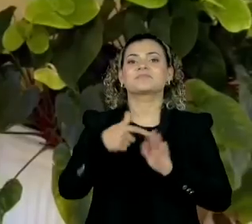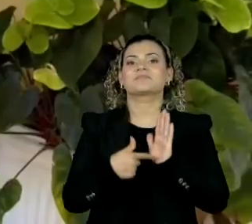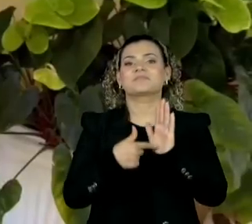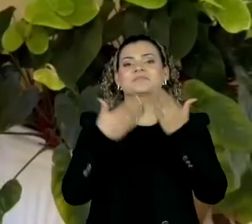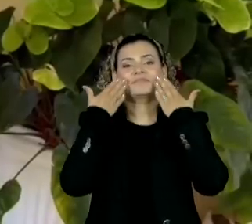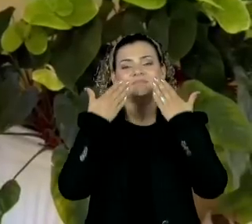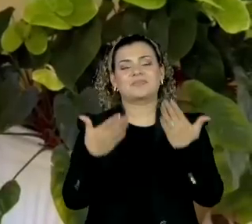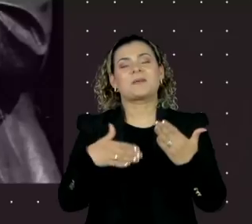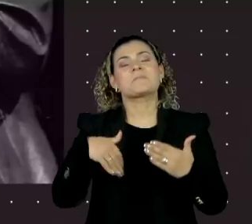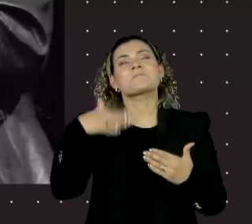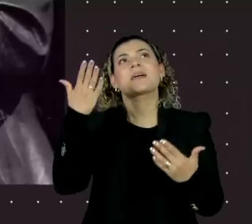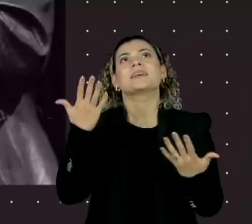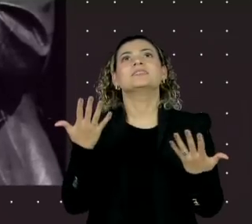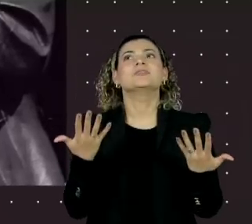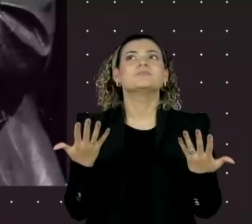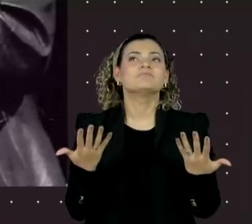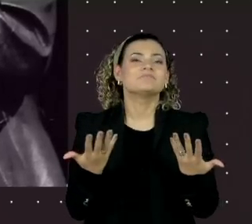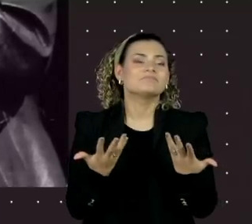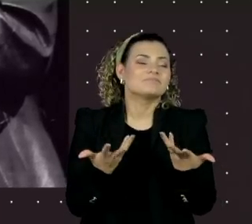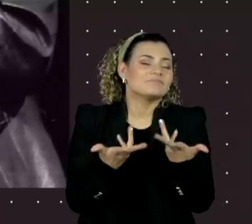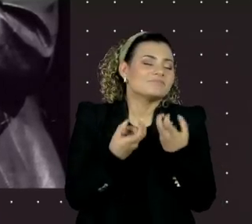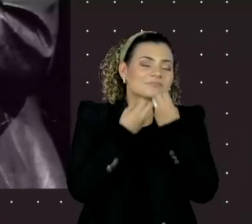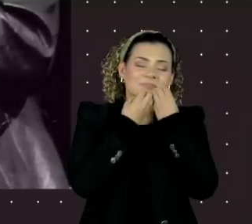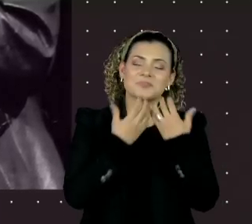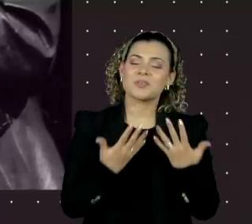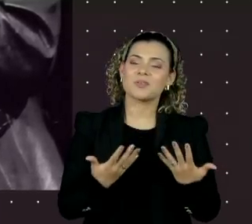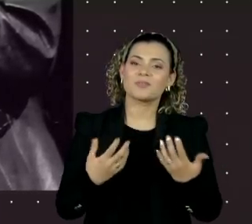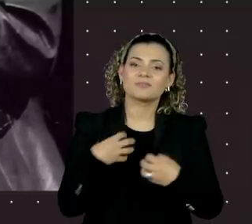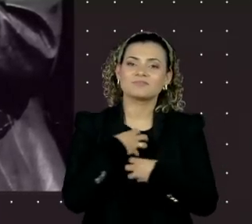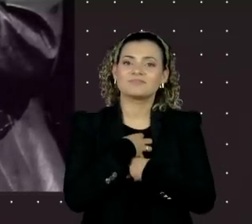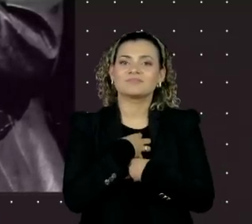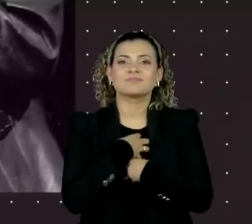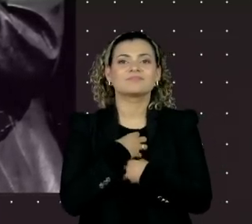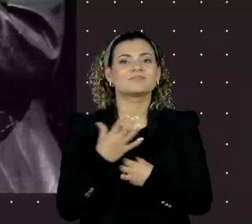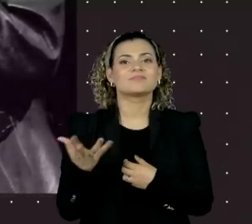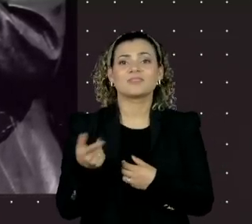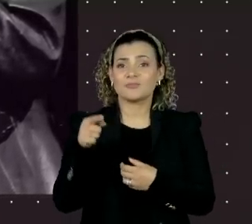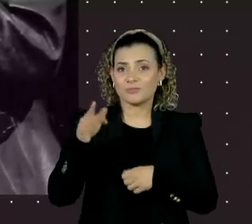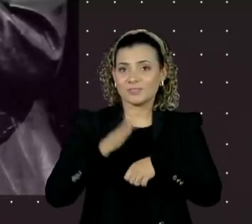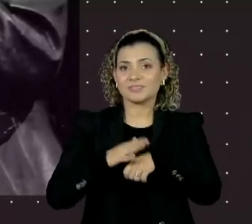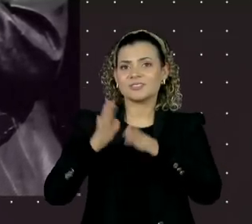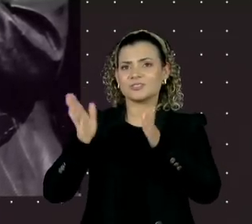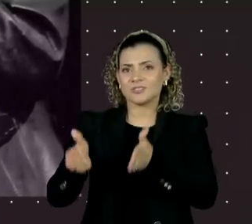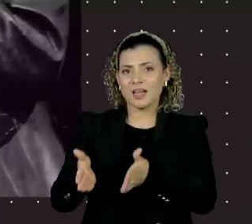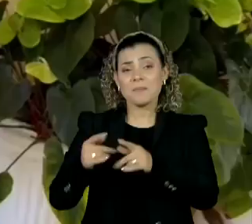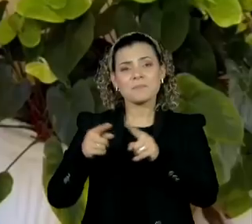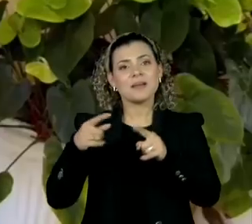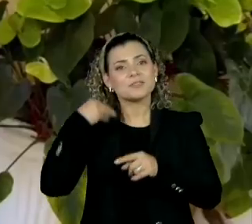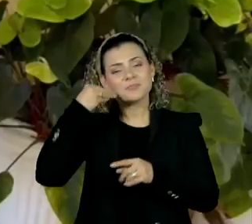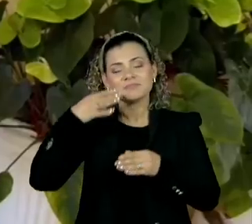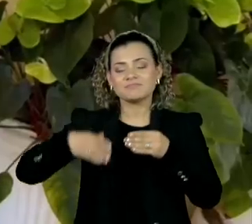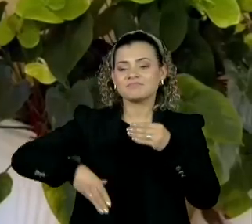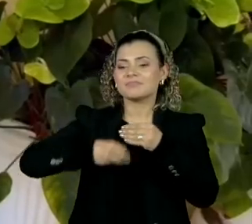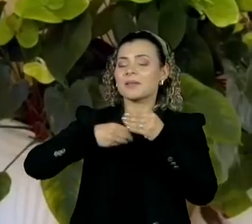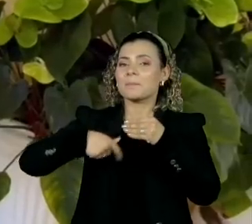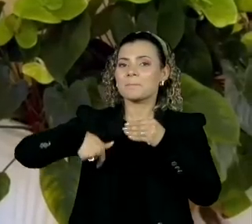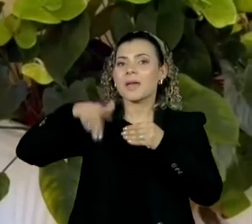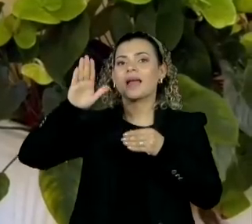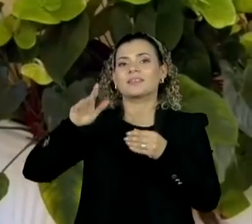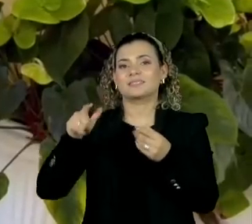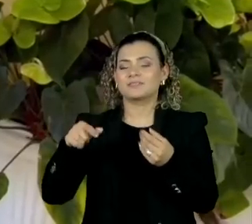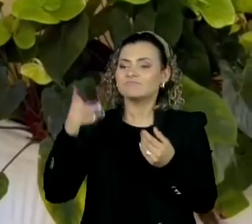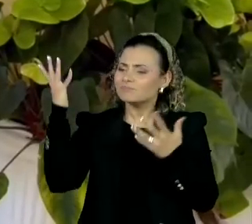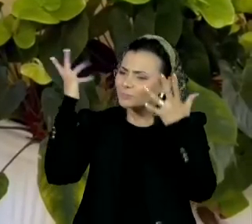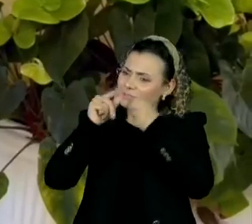com mais luz do bem, mais balanço, enfim, com tudo que você já tem em uma proporção tão